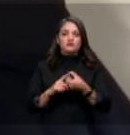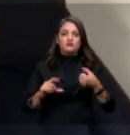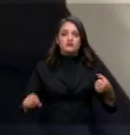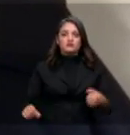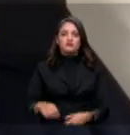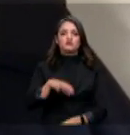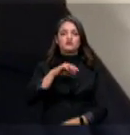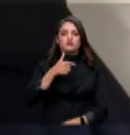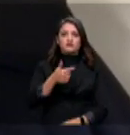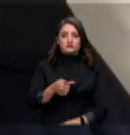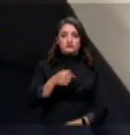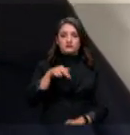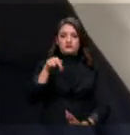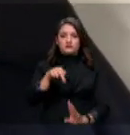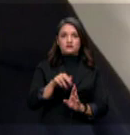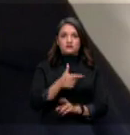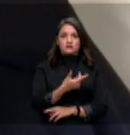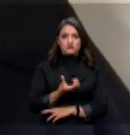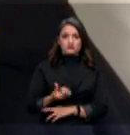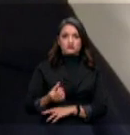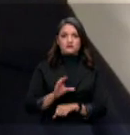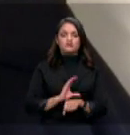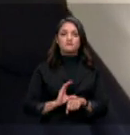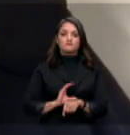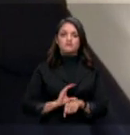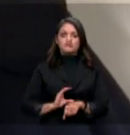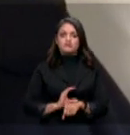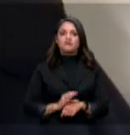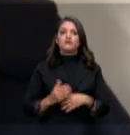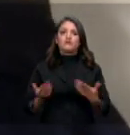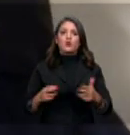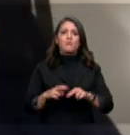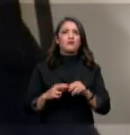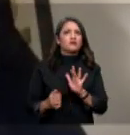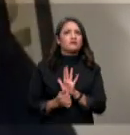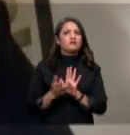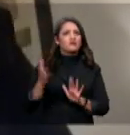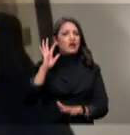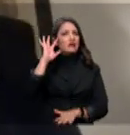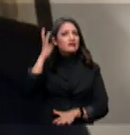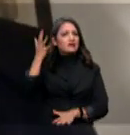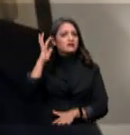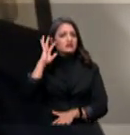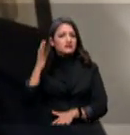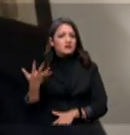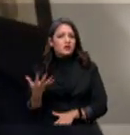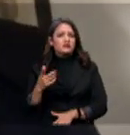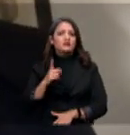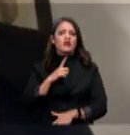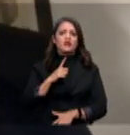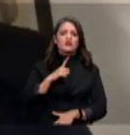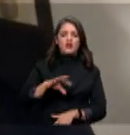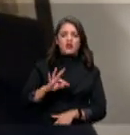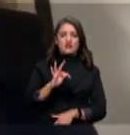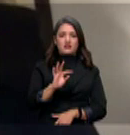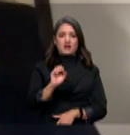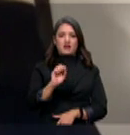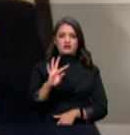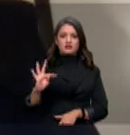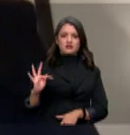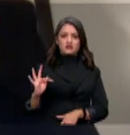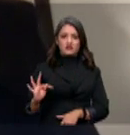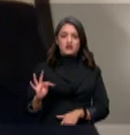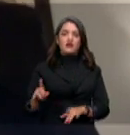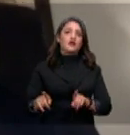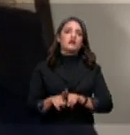da Constituição. Em função de reiteradas decisões tanto do Tribunal Superior do Trabalho, como também